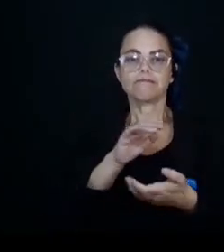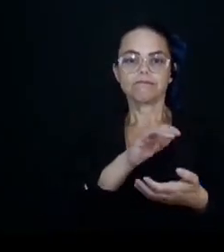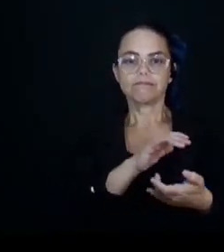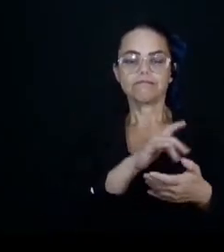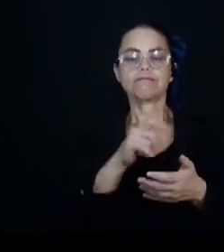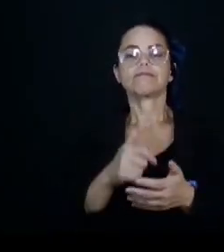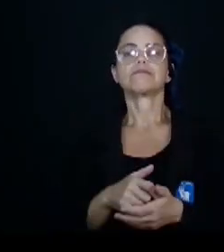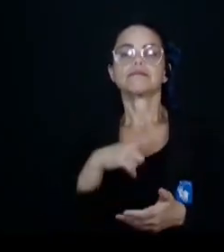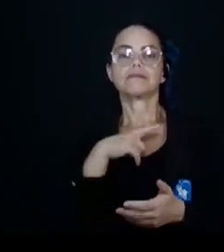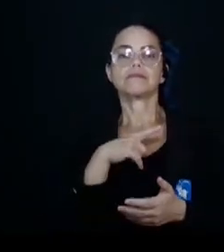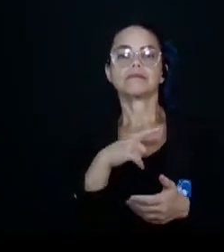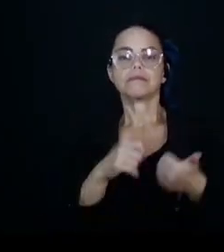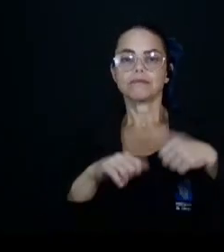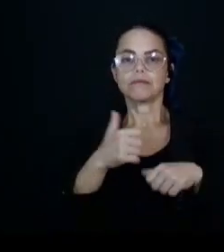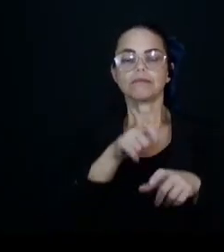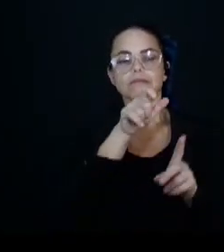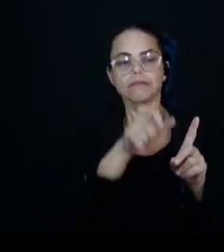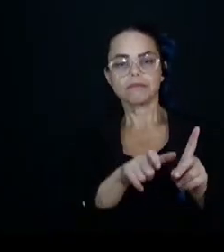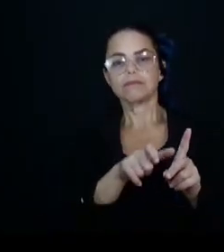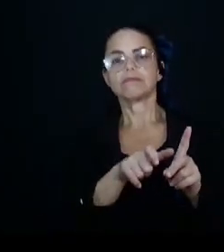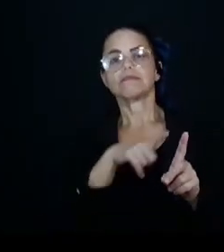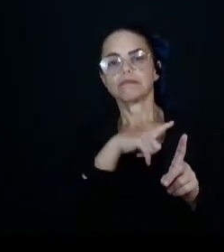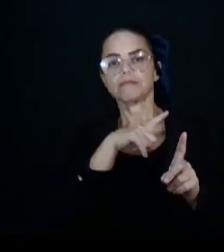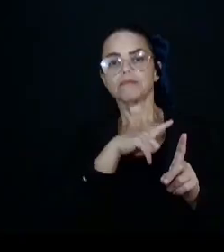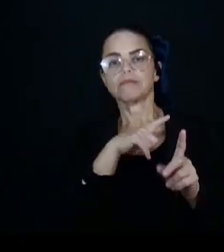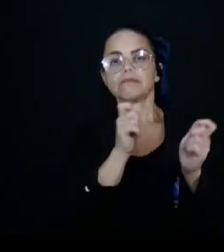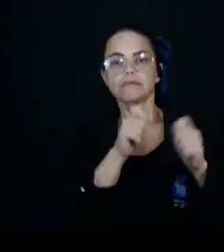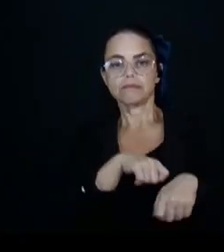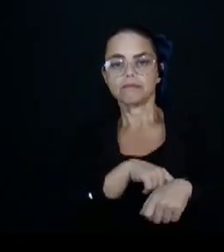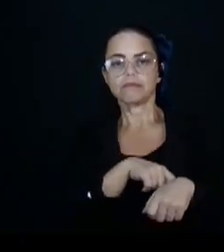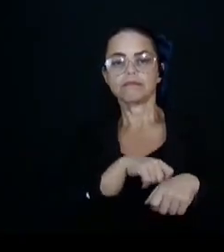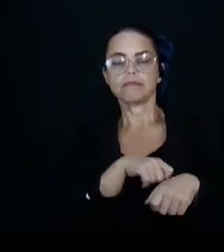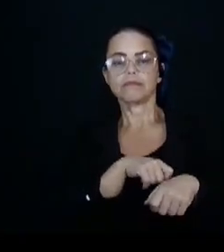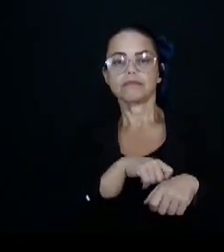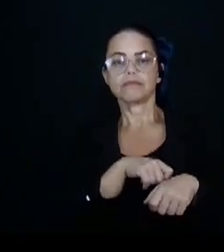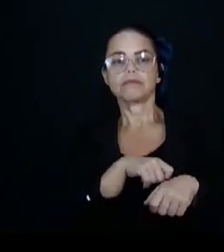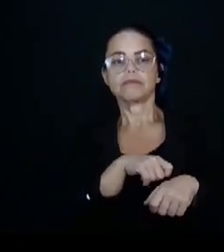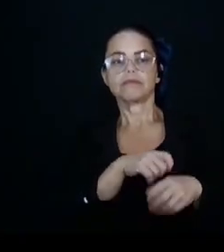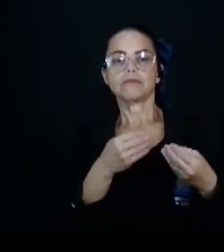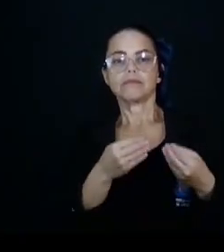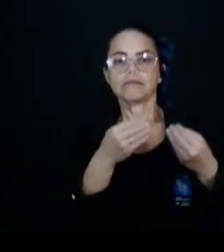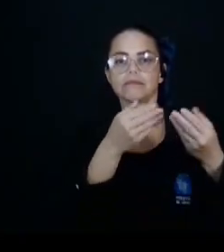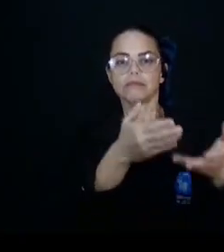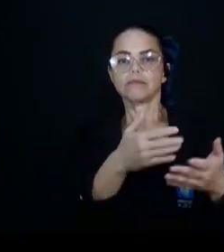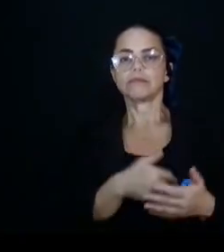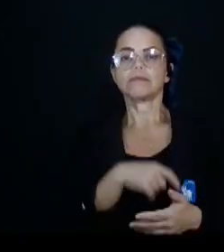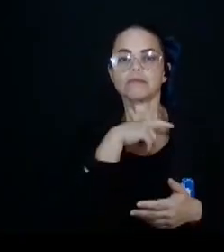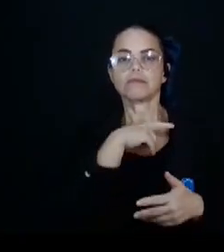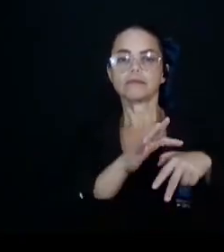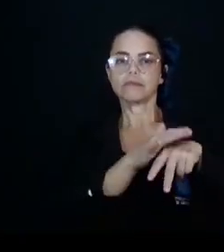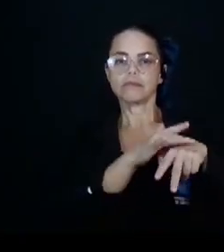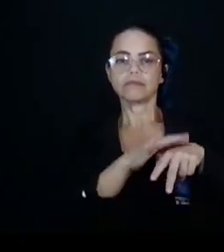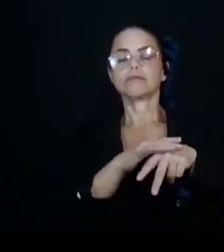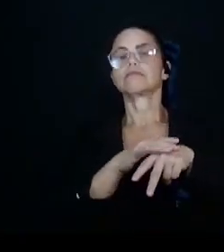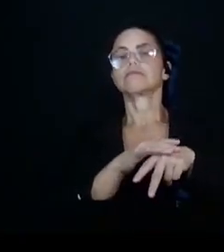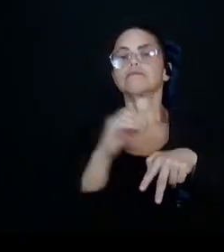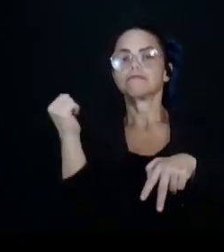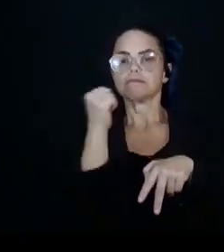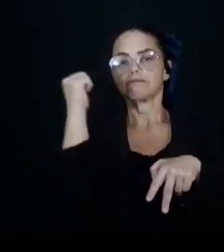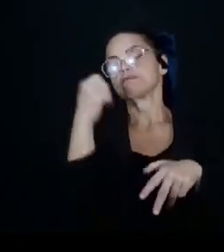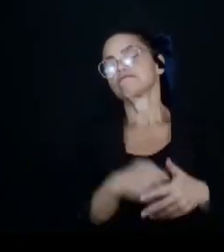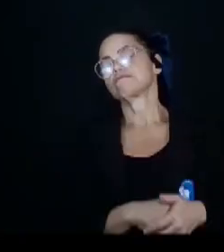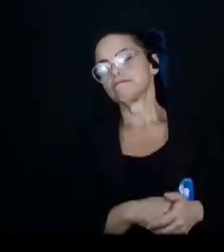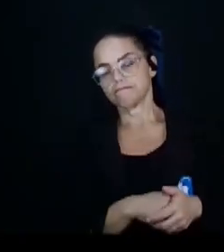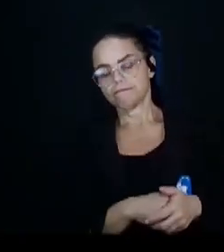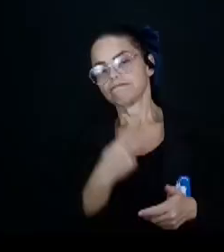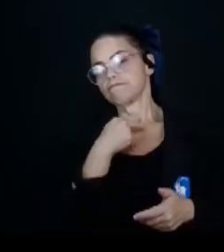se aquela pessoa tem condição de ser doador. Então, a pessoa, às vezes, tem uma doença crônica grave, a pessoa,